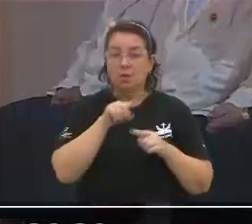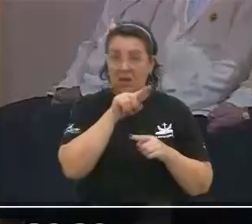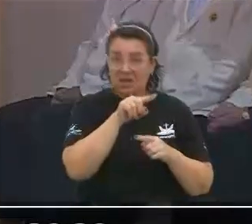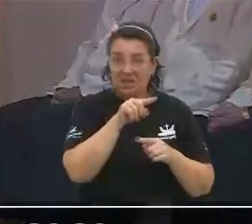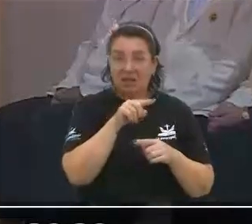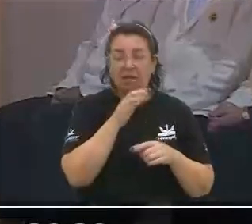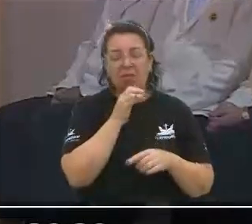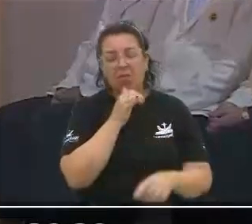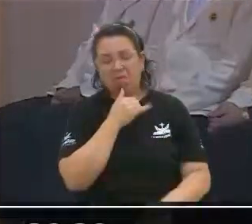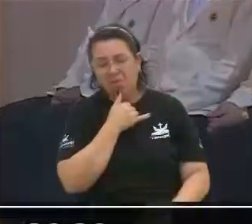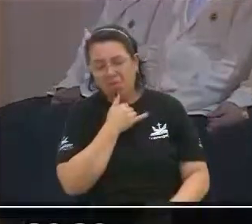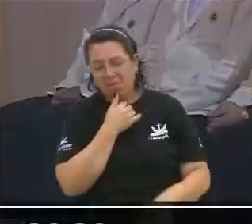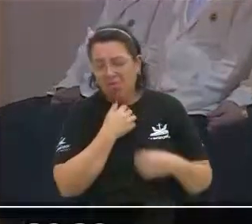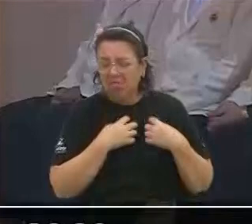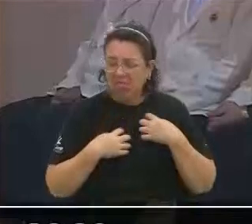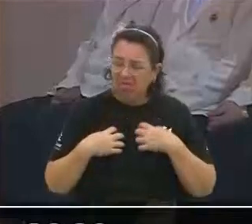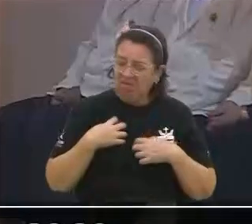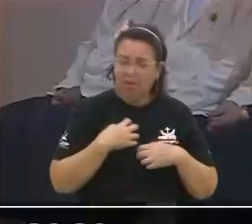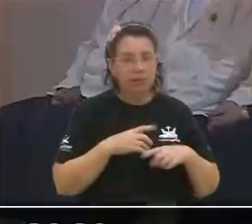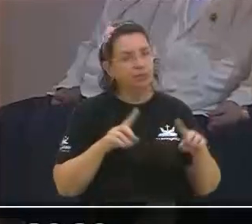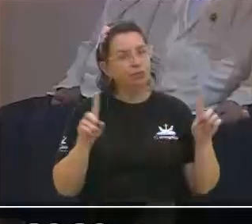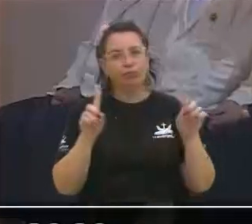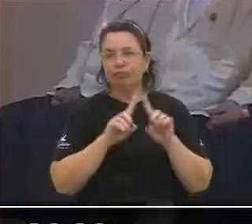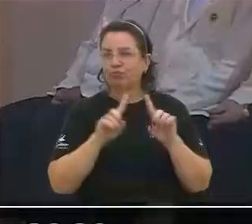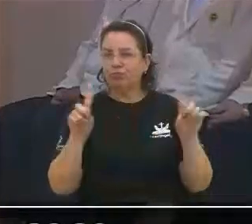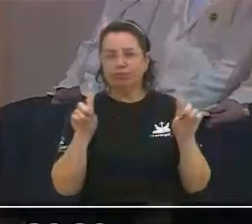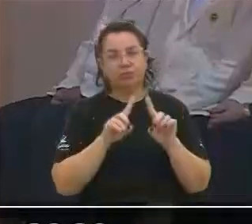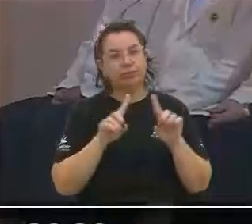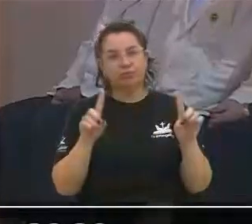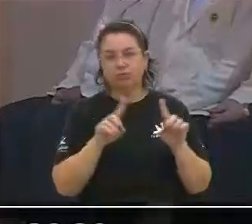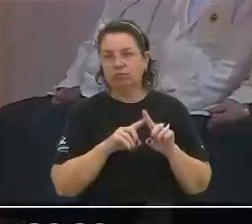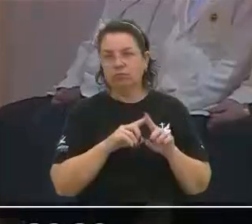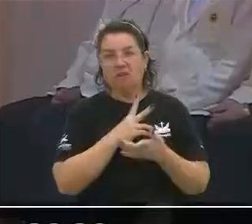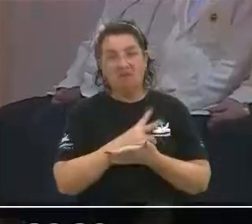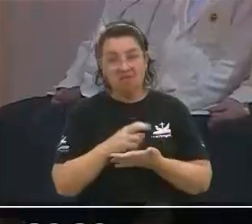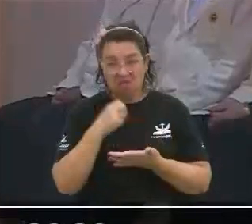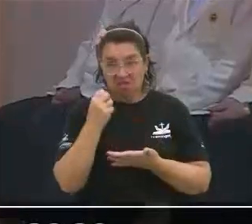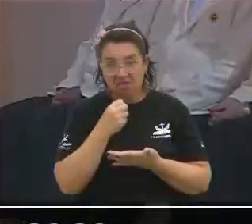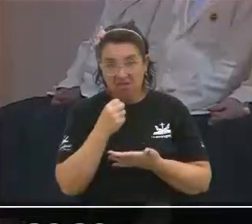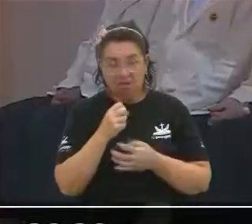decepcionado ele não ficou vencido